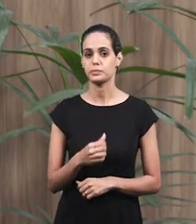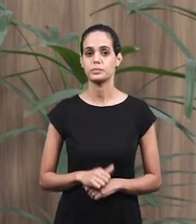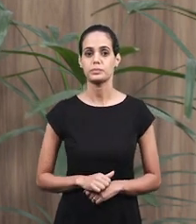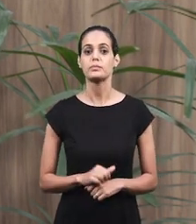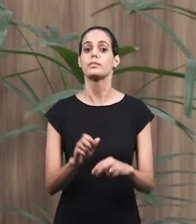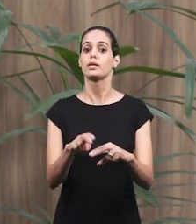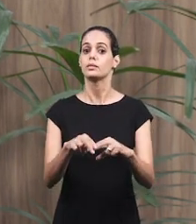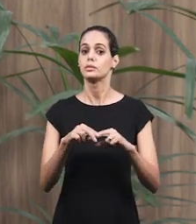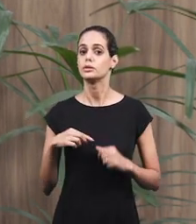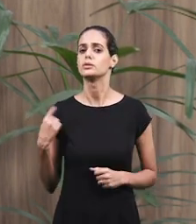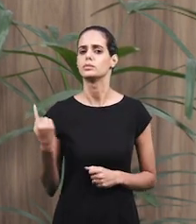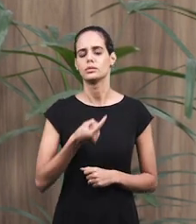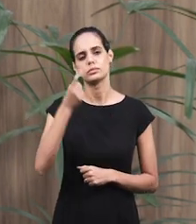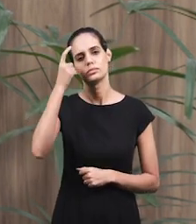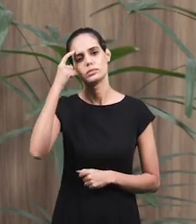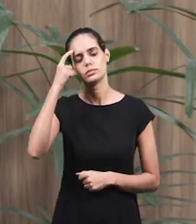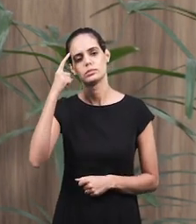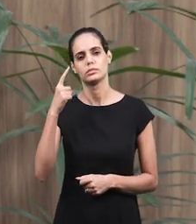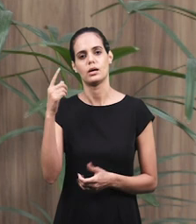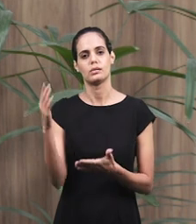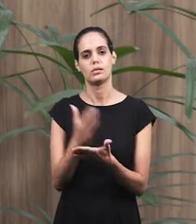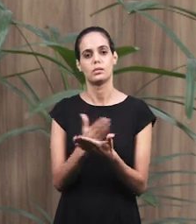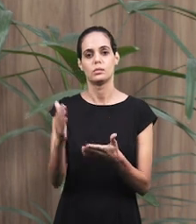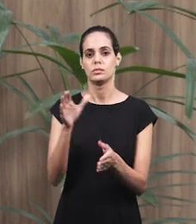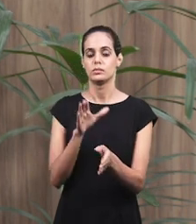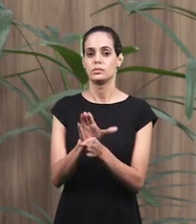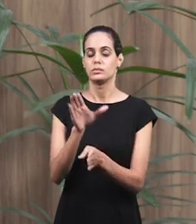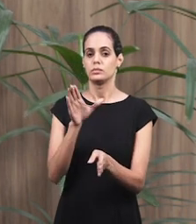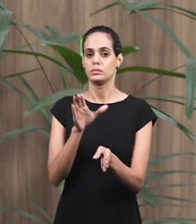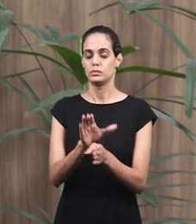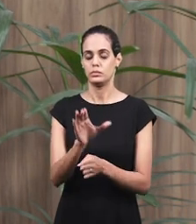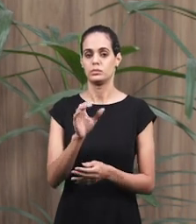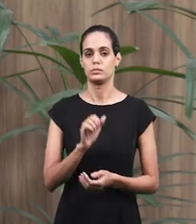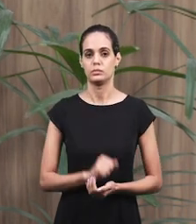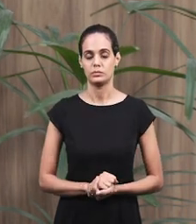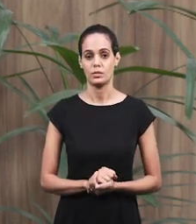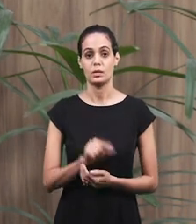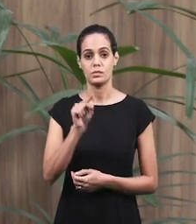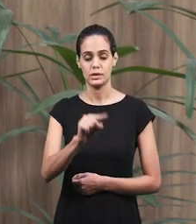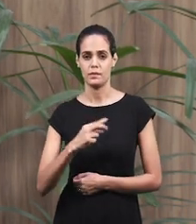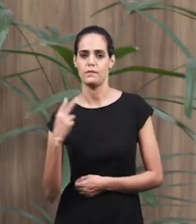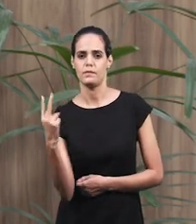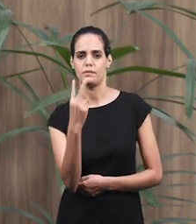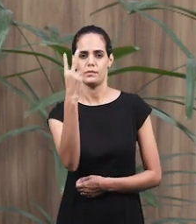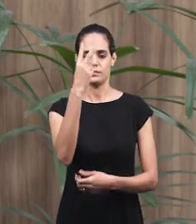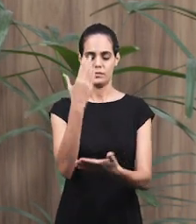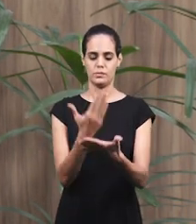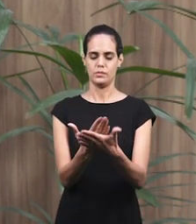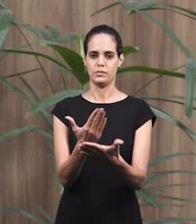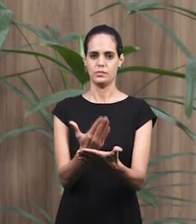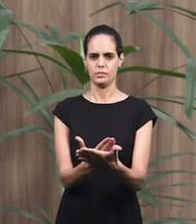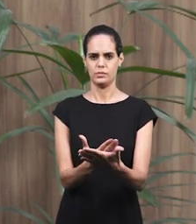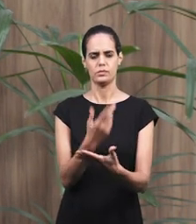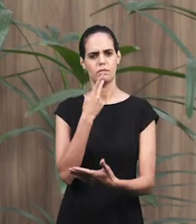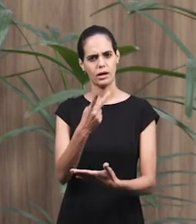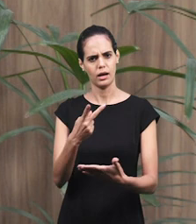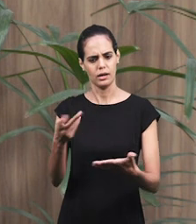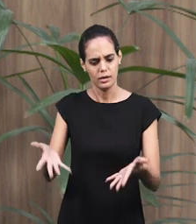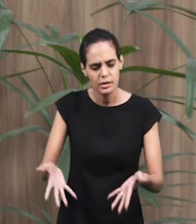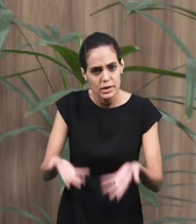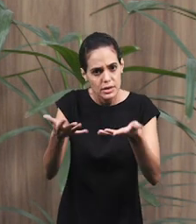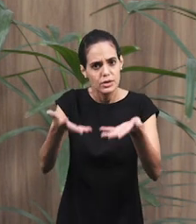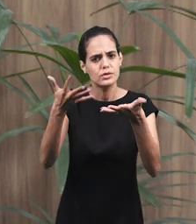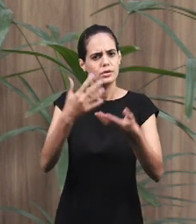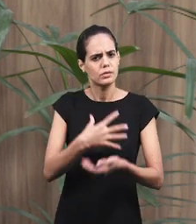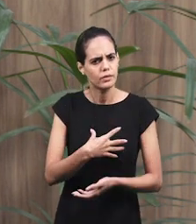a isso, nós pensamos em algumas recomendações. Uma delas é valorizar os estudos.